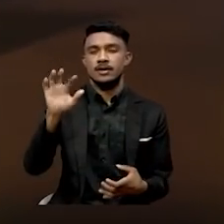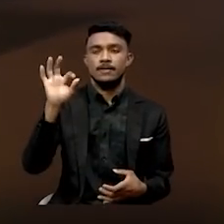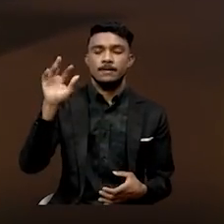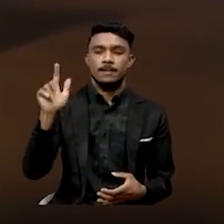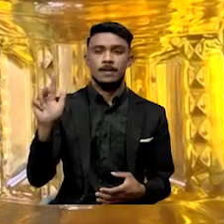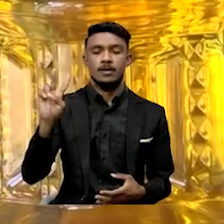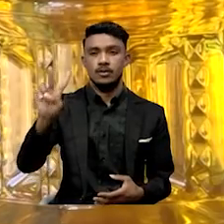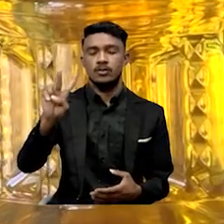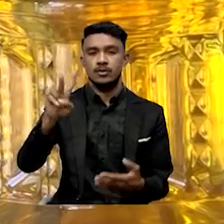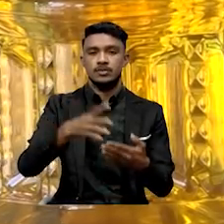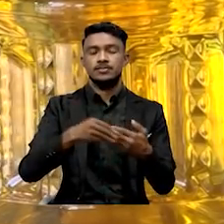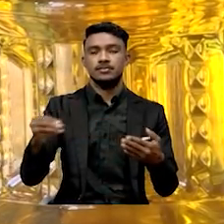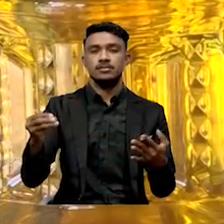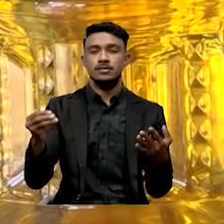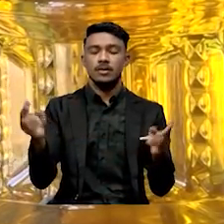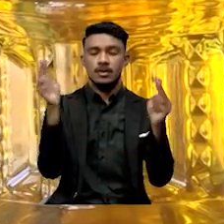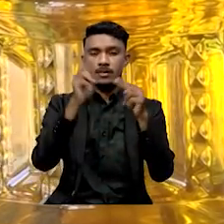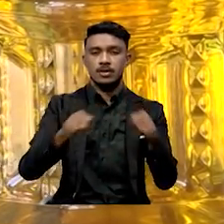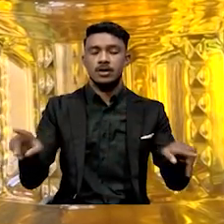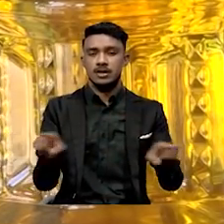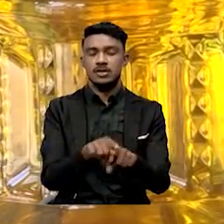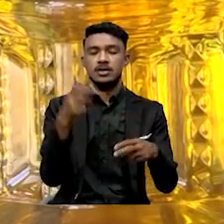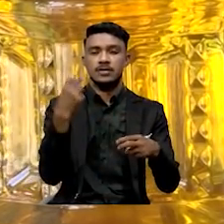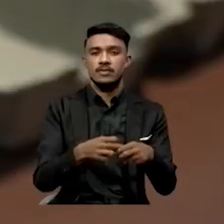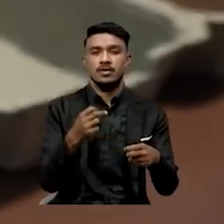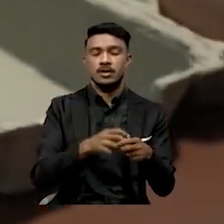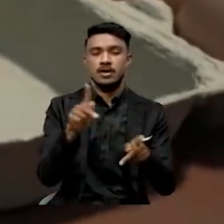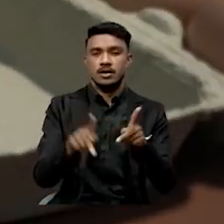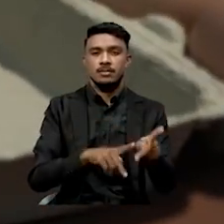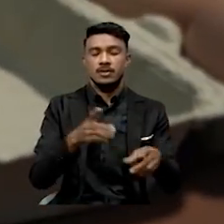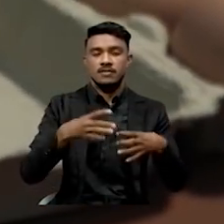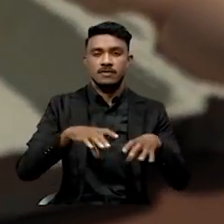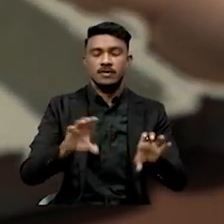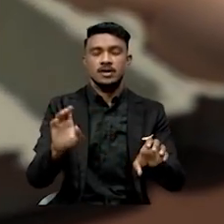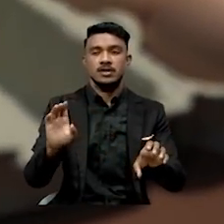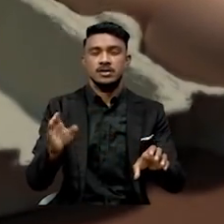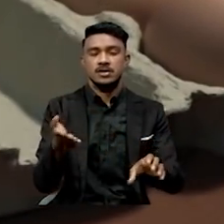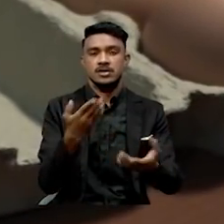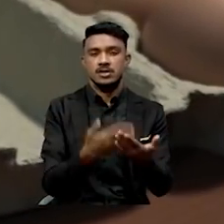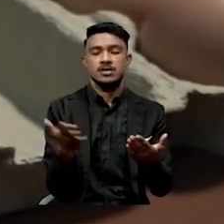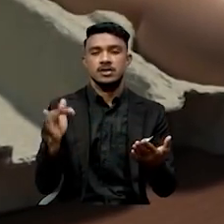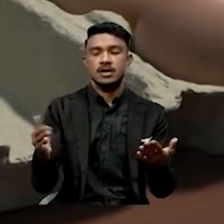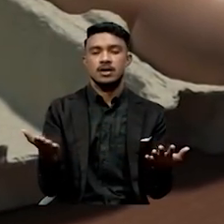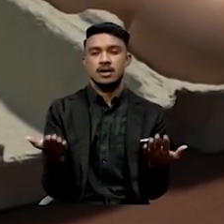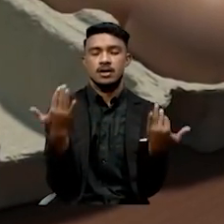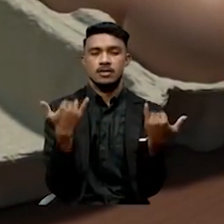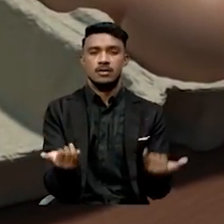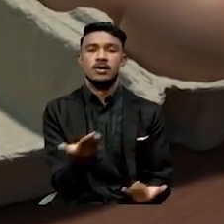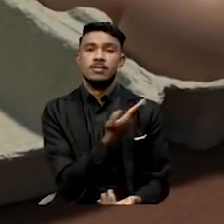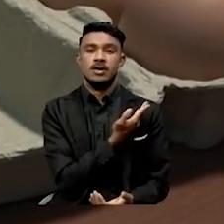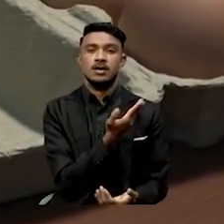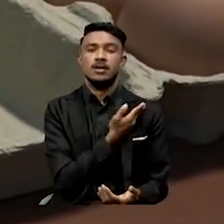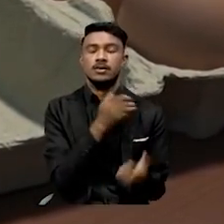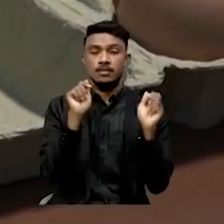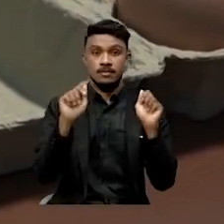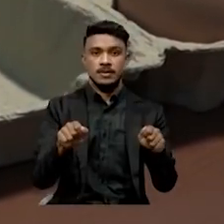sona, manu tolu mos sai preocupação consumidor sira tamba folin dadau ne sai. Folin hirak ne